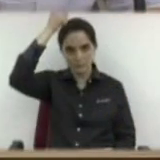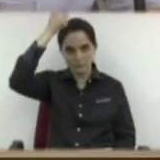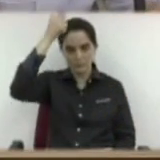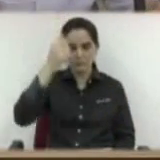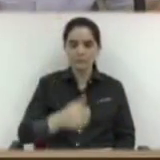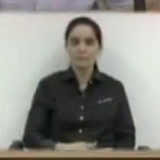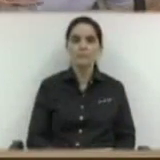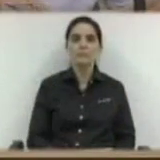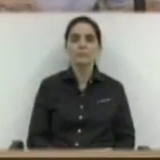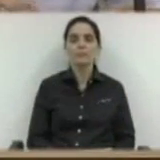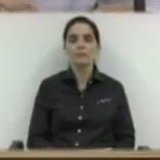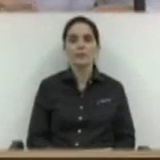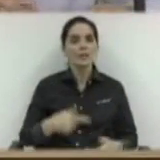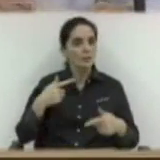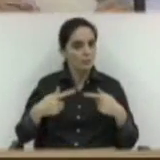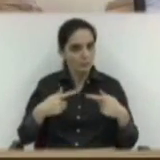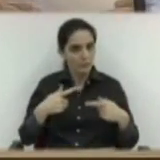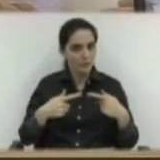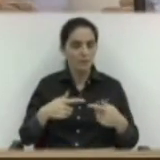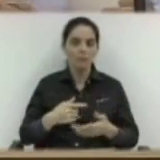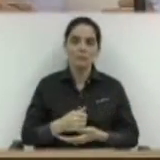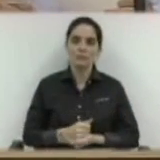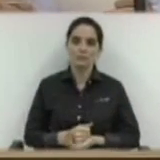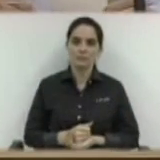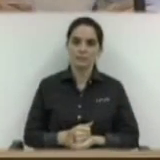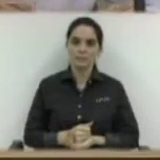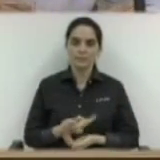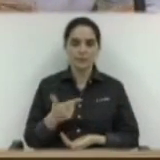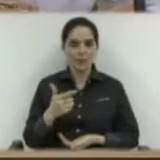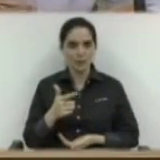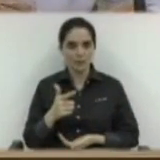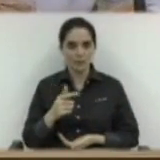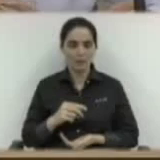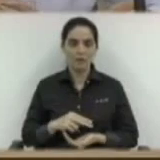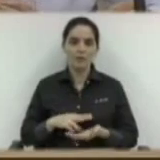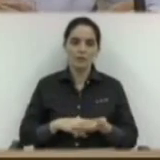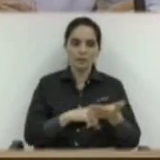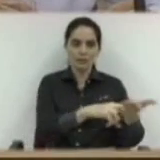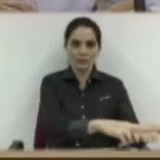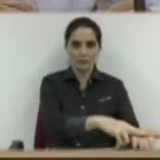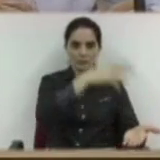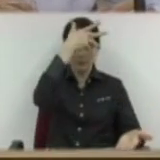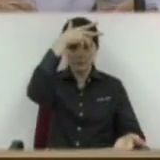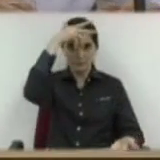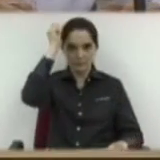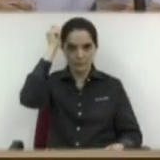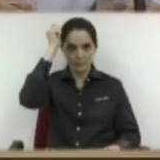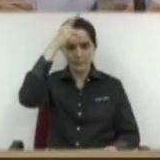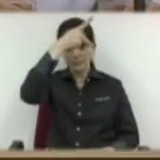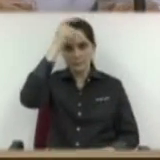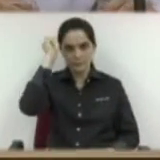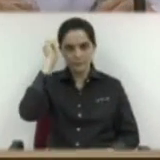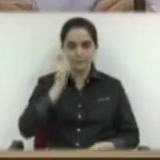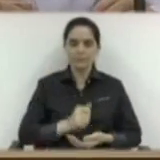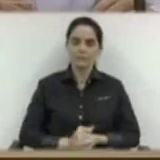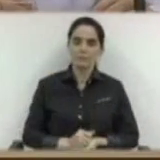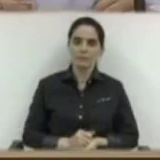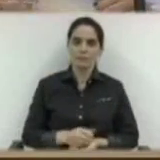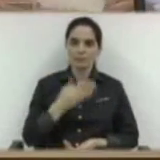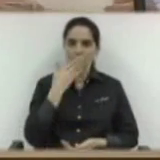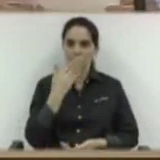Requerimento número 1099 em discussão. Não havendo quem queira, encaminhe-se ao Executivo.